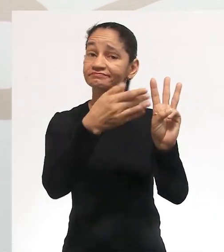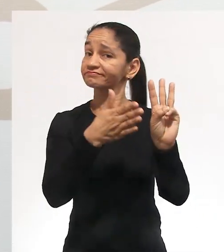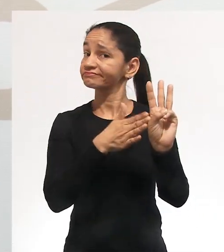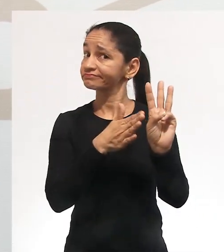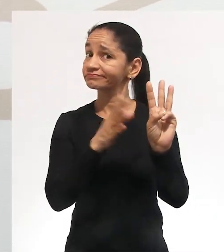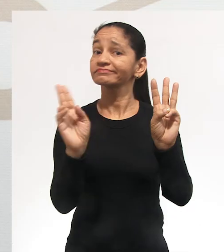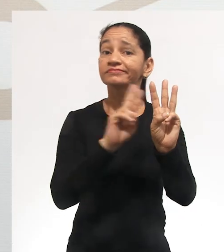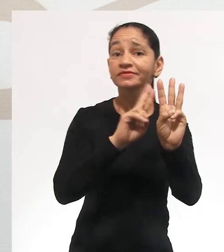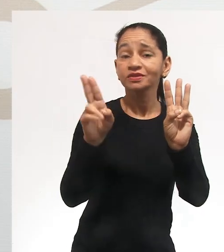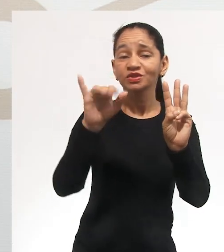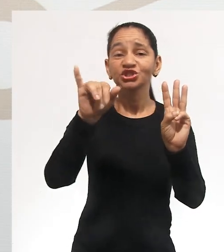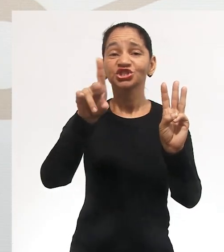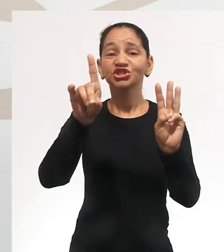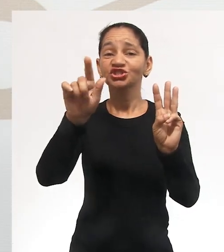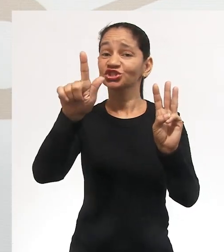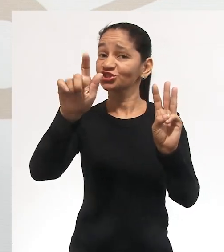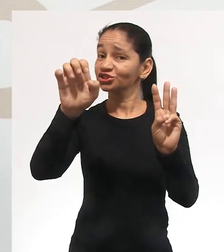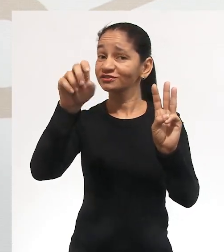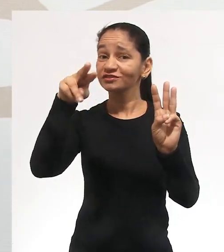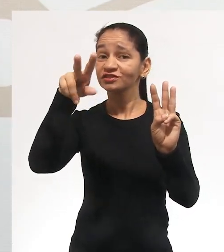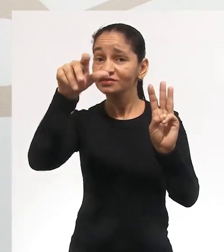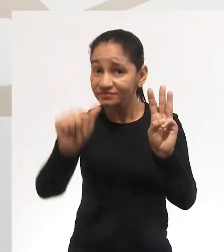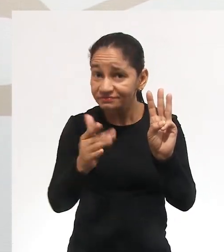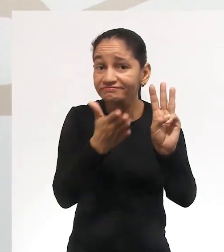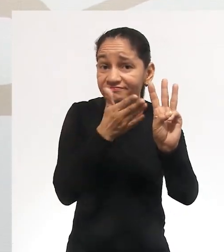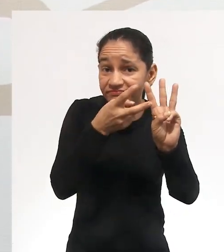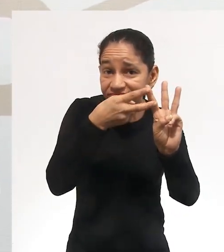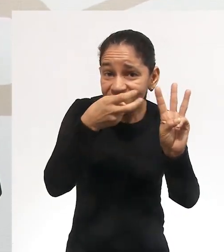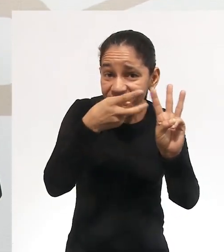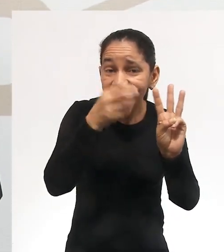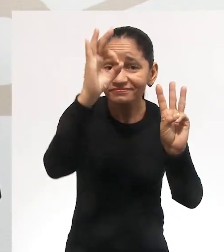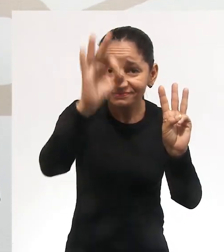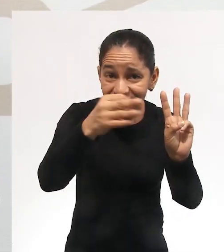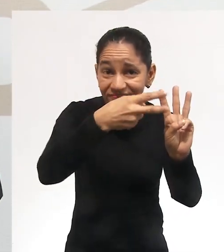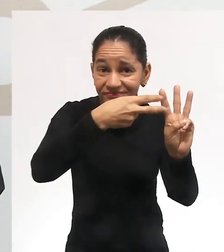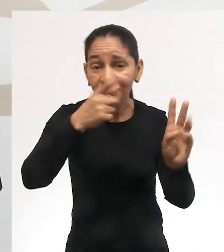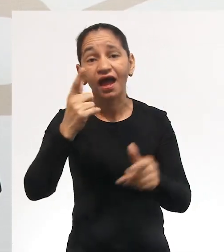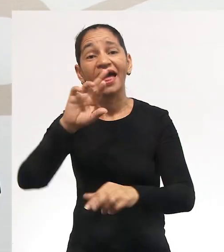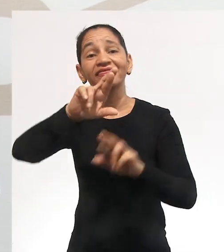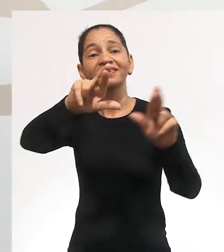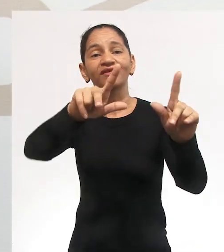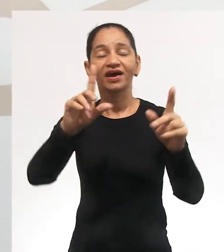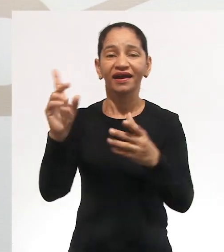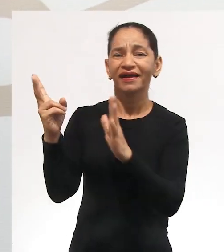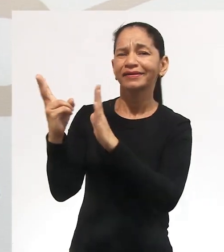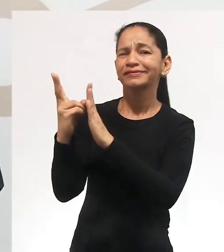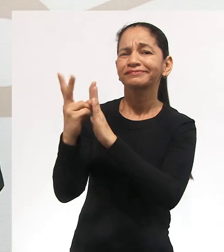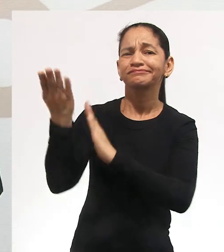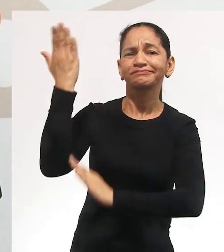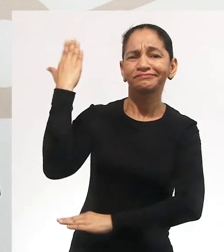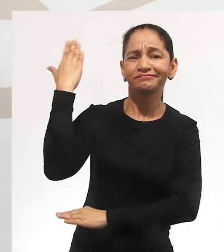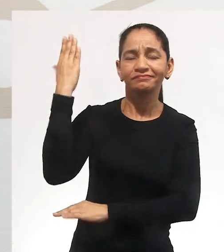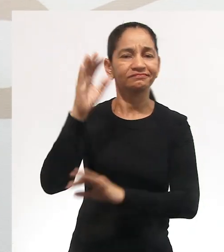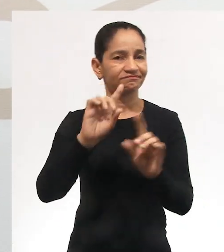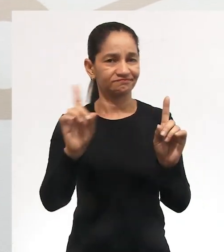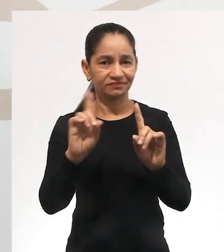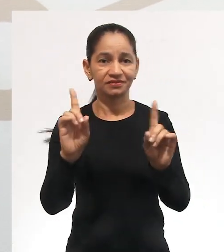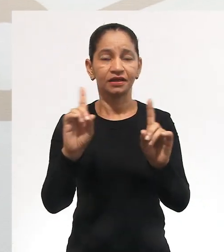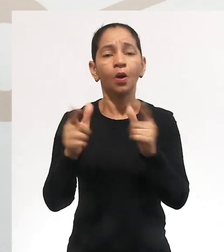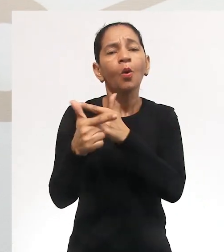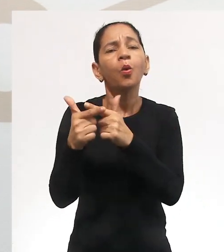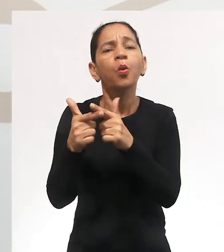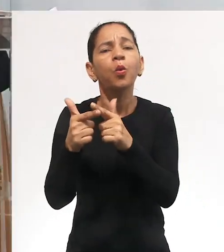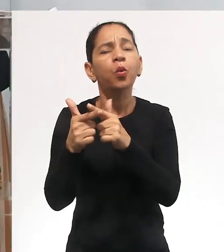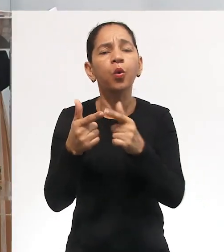é o quê? Indígena. E que tal a gente começar a problematizar esses conceitos com as crianças, com